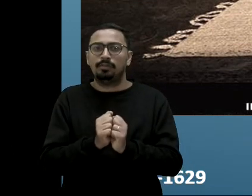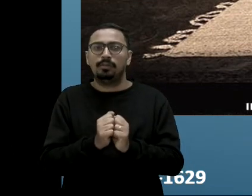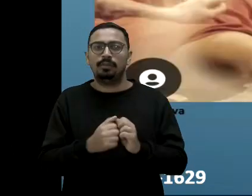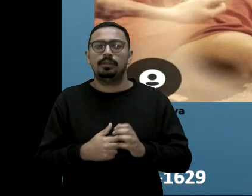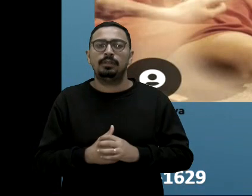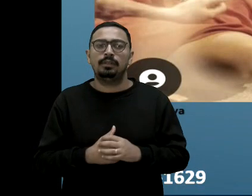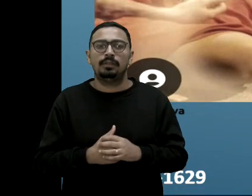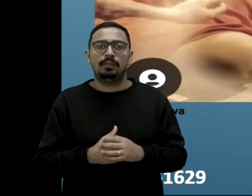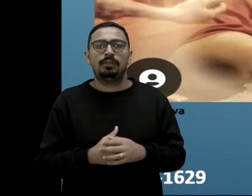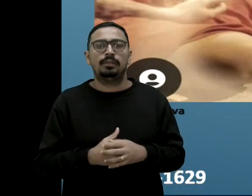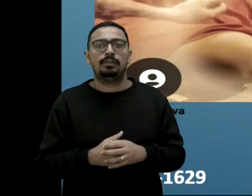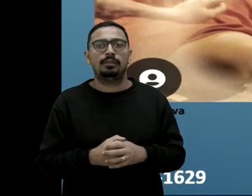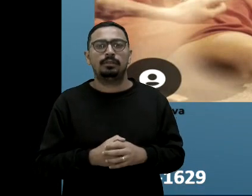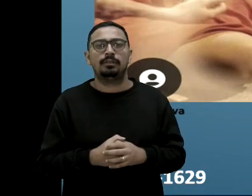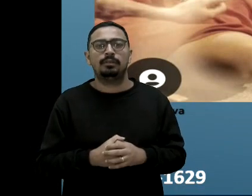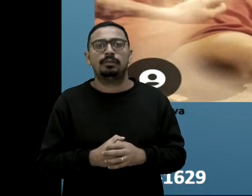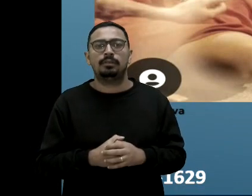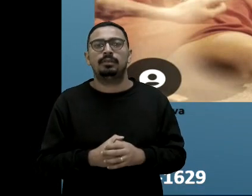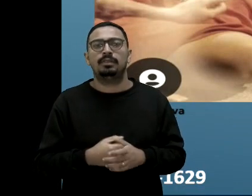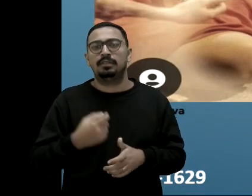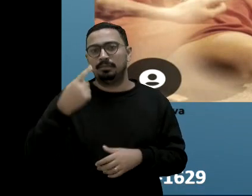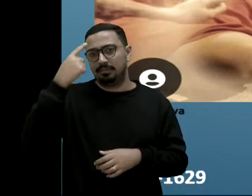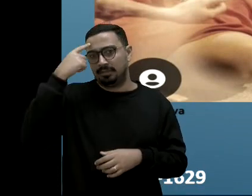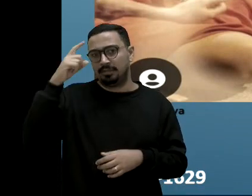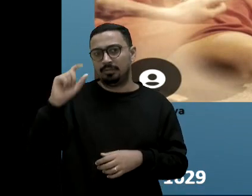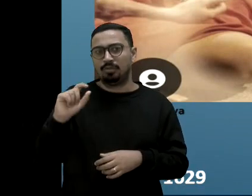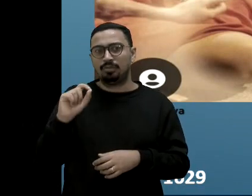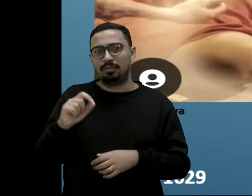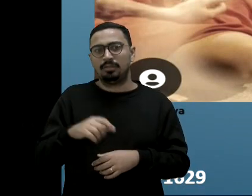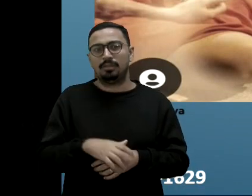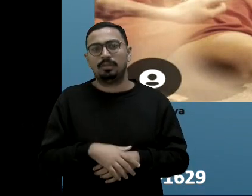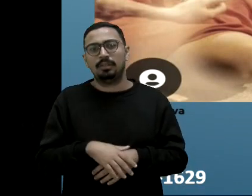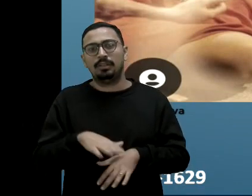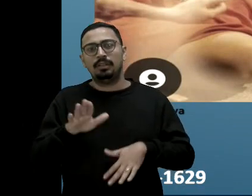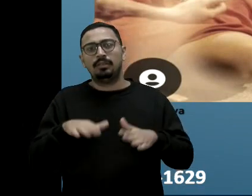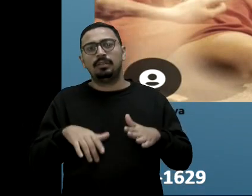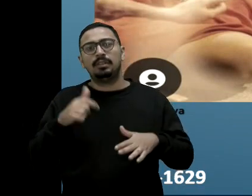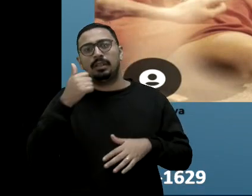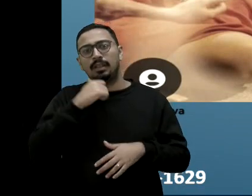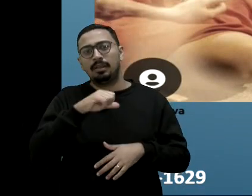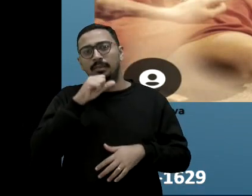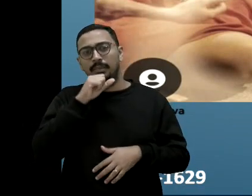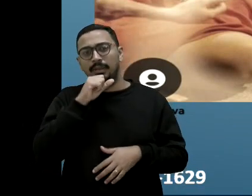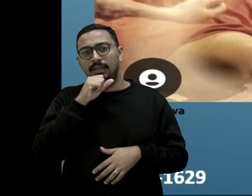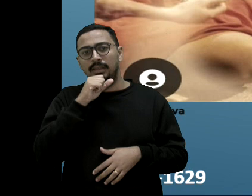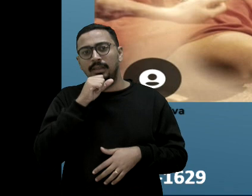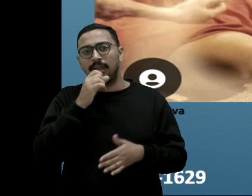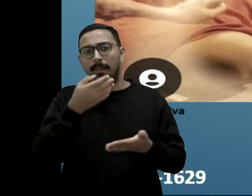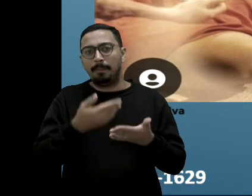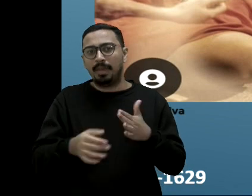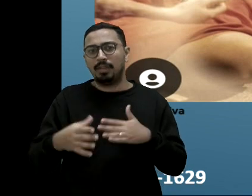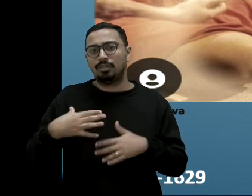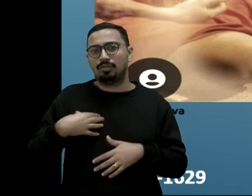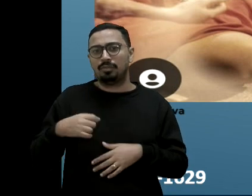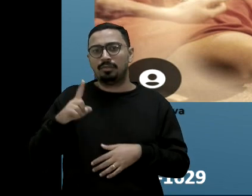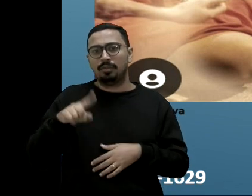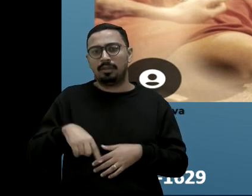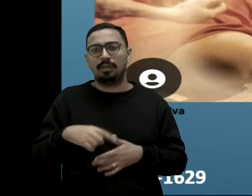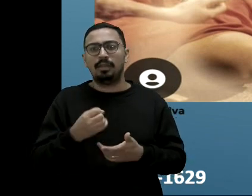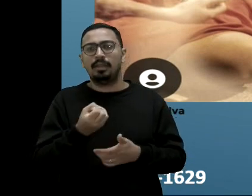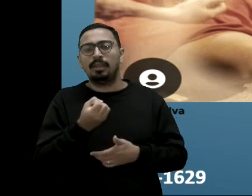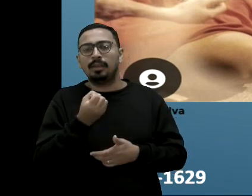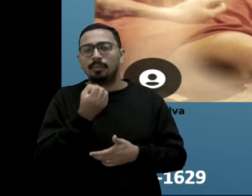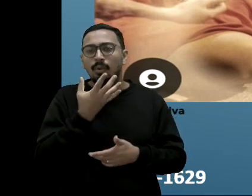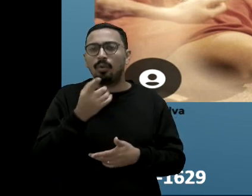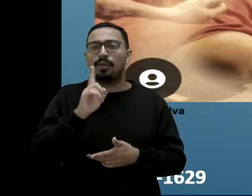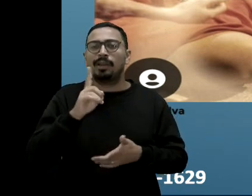o místico de que, não, aqueles clichês que as mães que perdem o filho, não, ainda bem que foi, que não